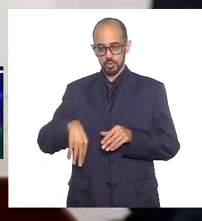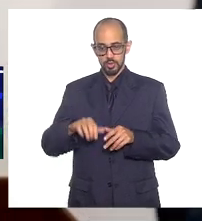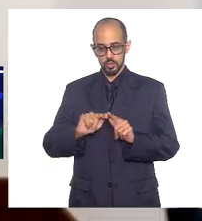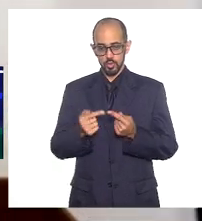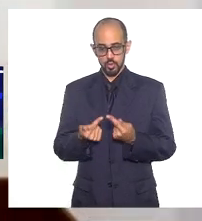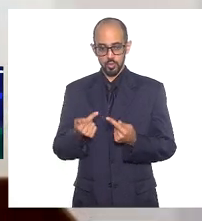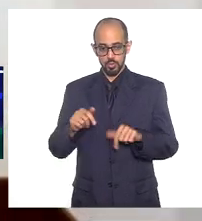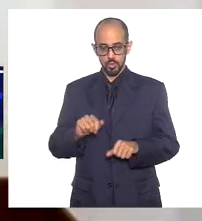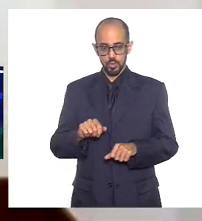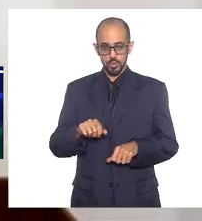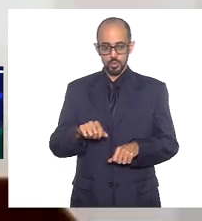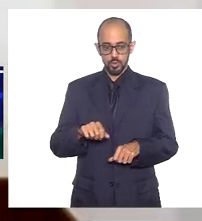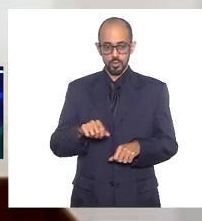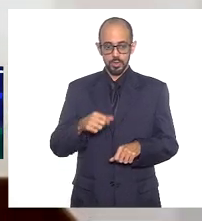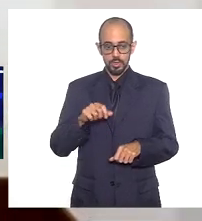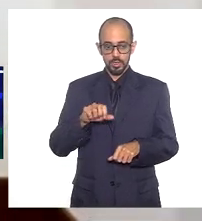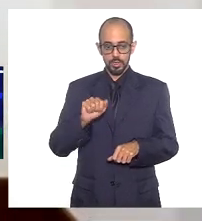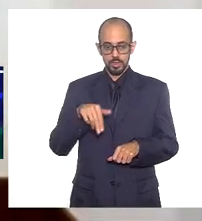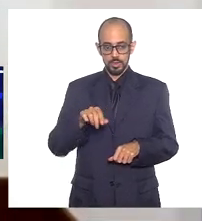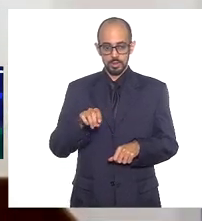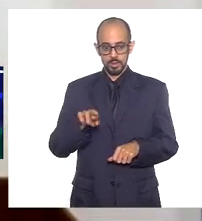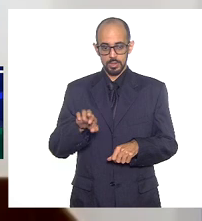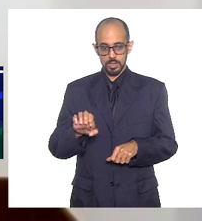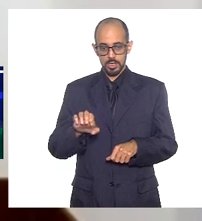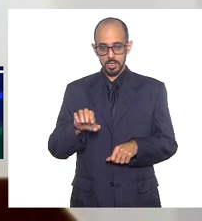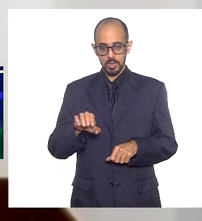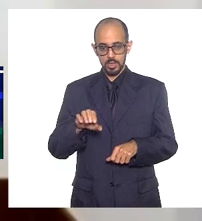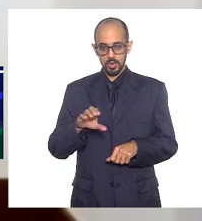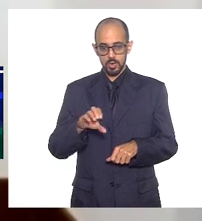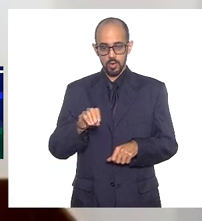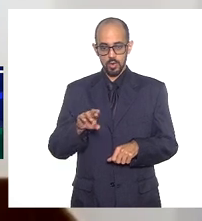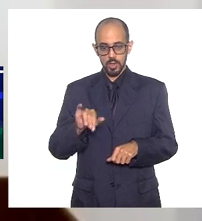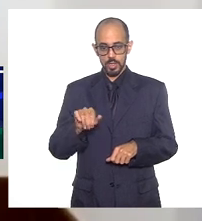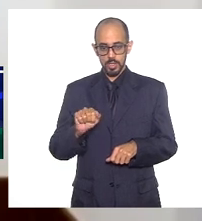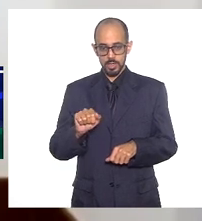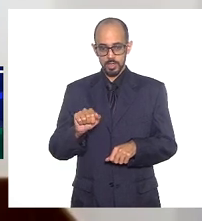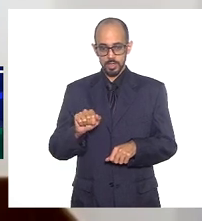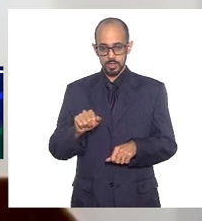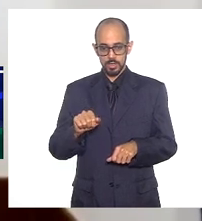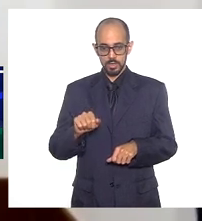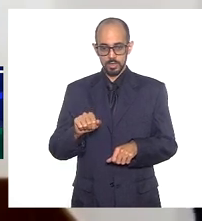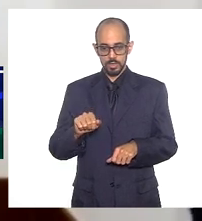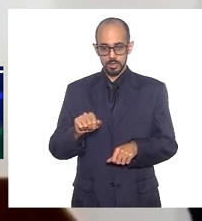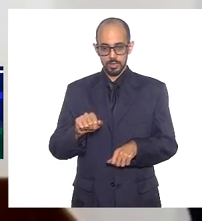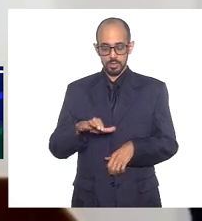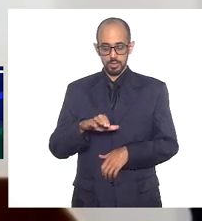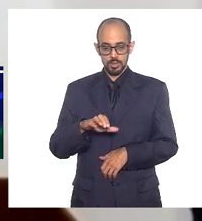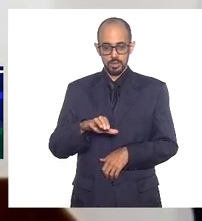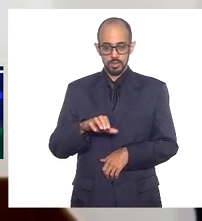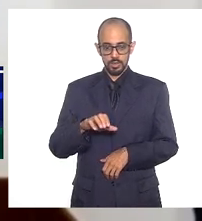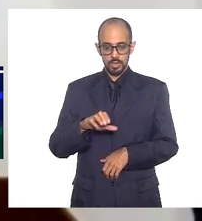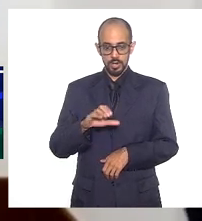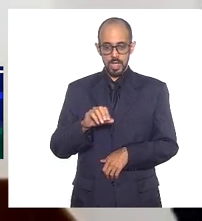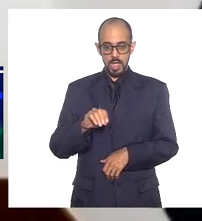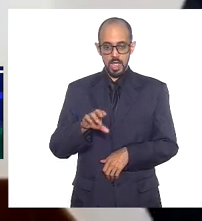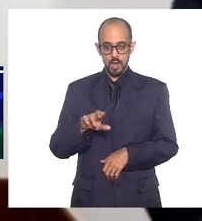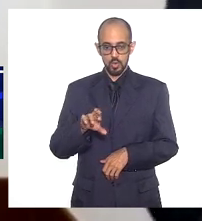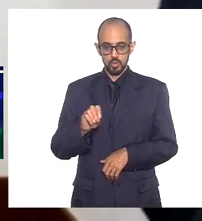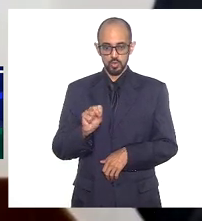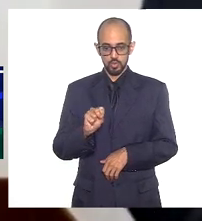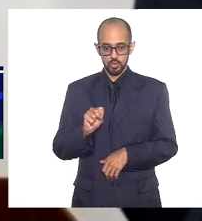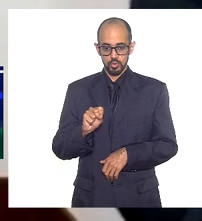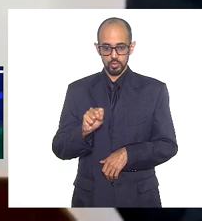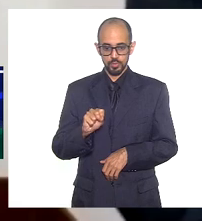grupo deputado André Correia deputado André Correia deputado Carlos Macedo